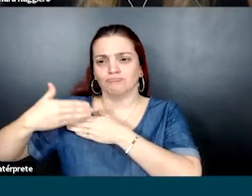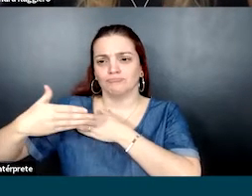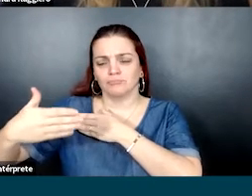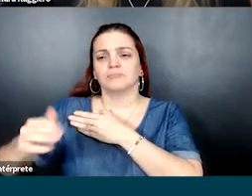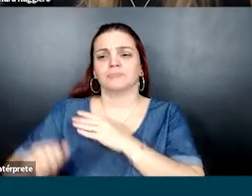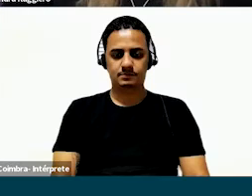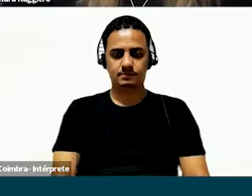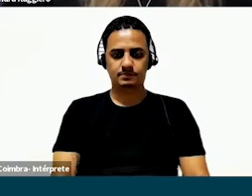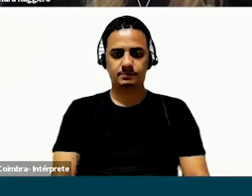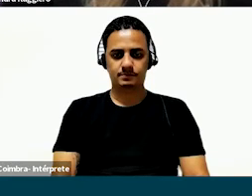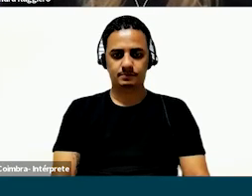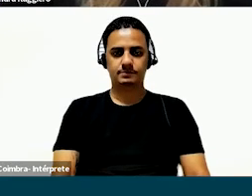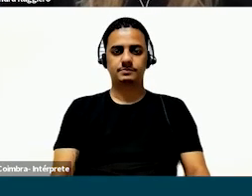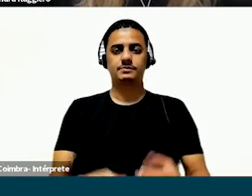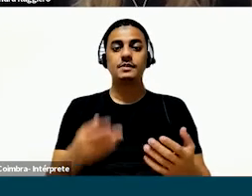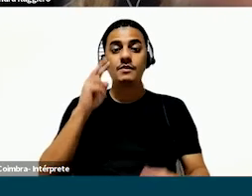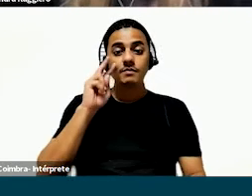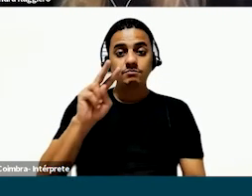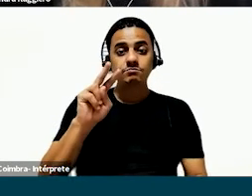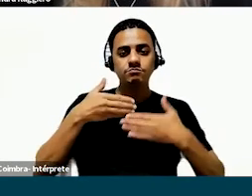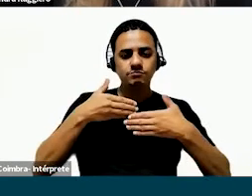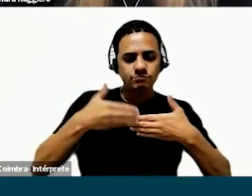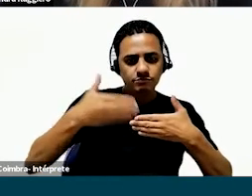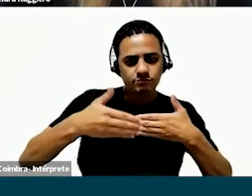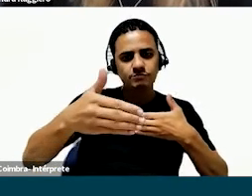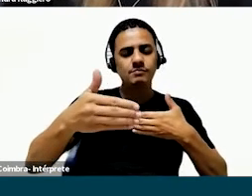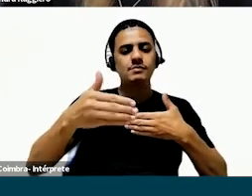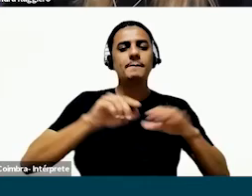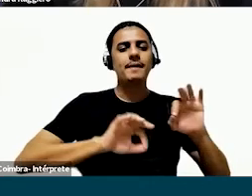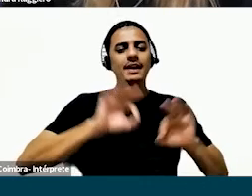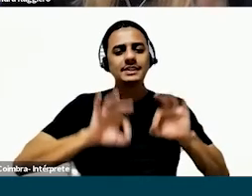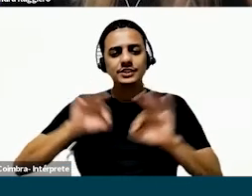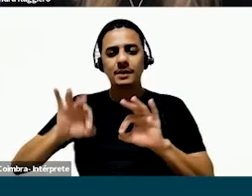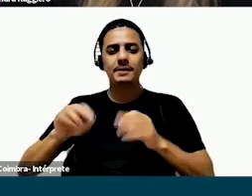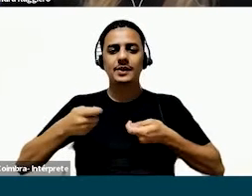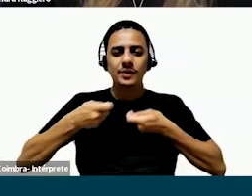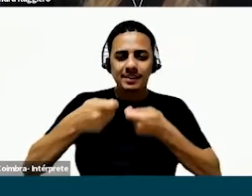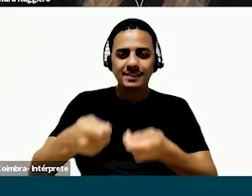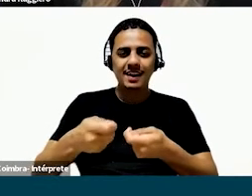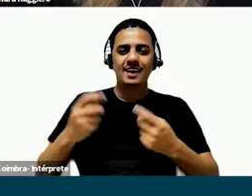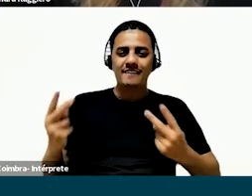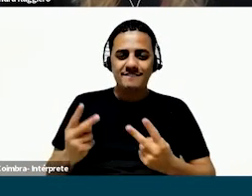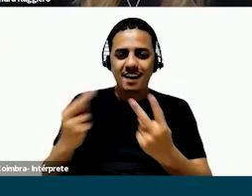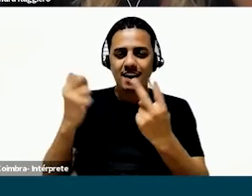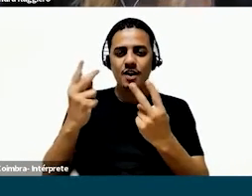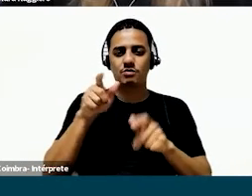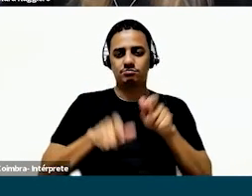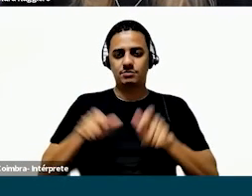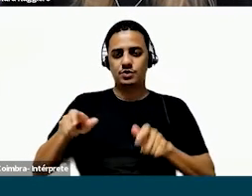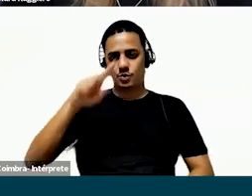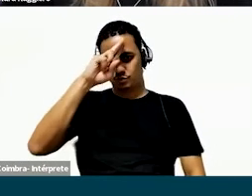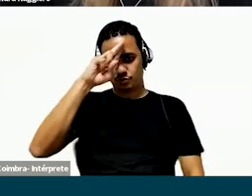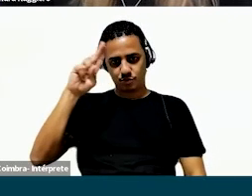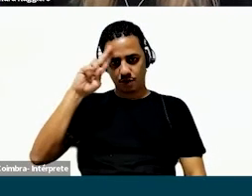forma, né, como um norteador, direcionando até mesmo o planejamento de entrega de valor